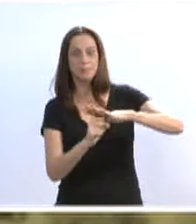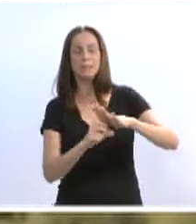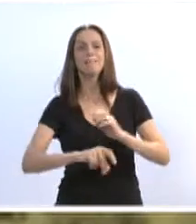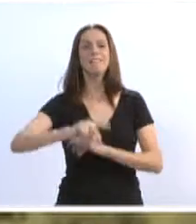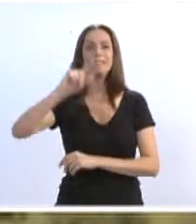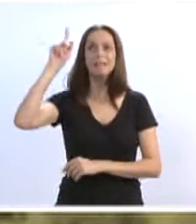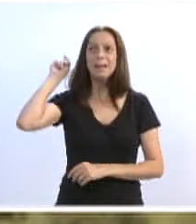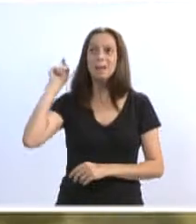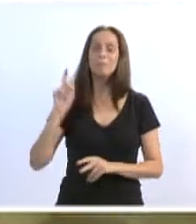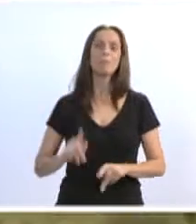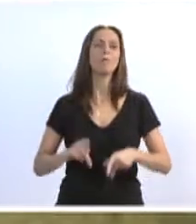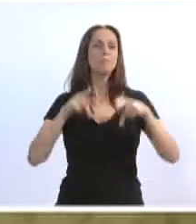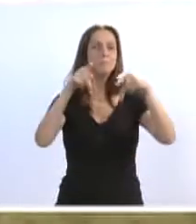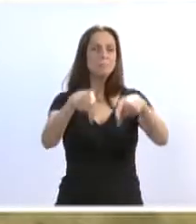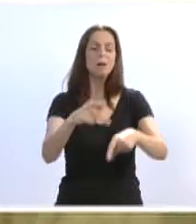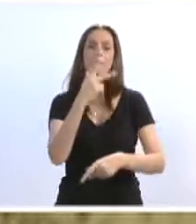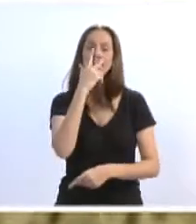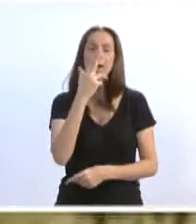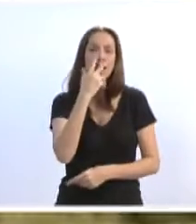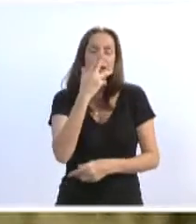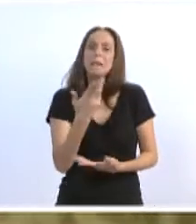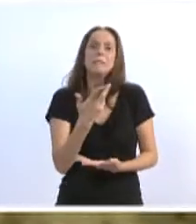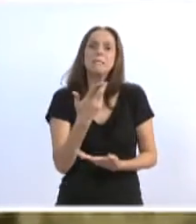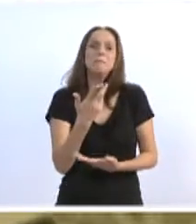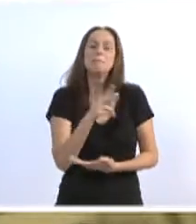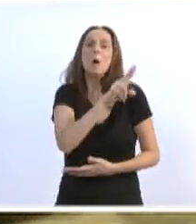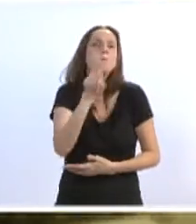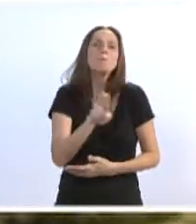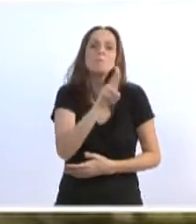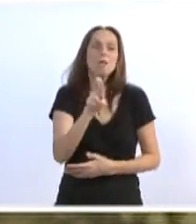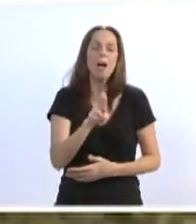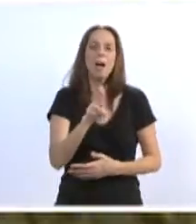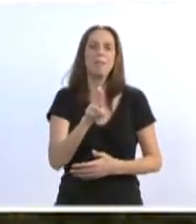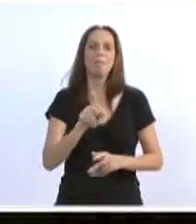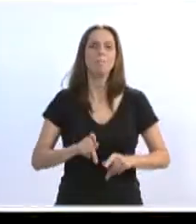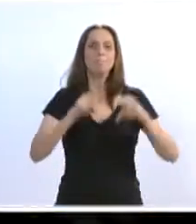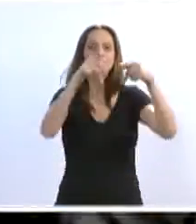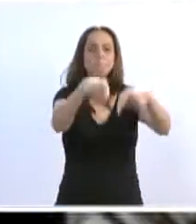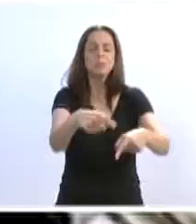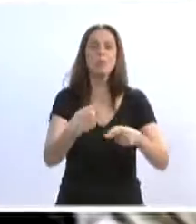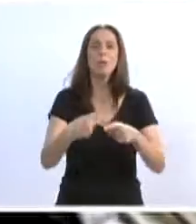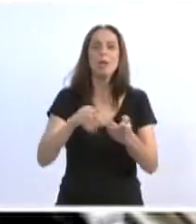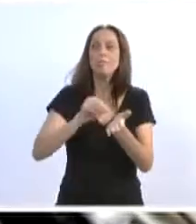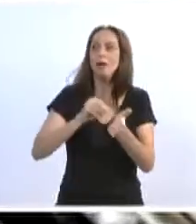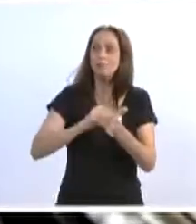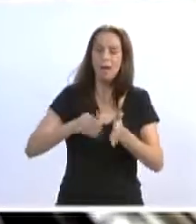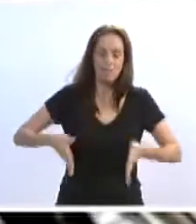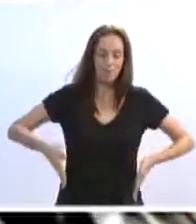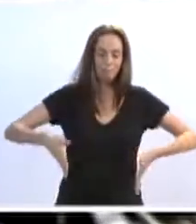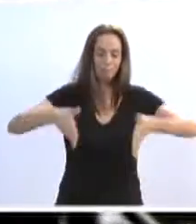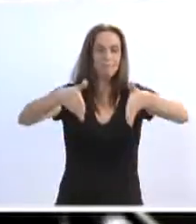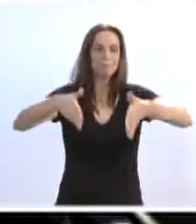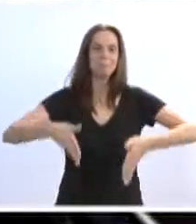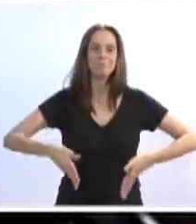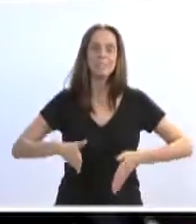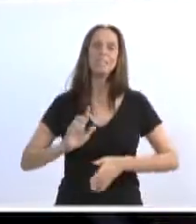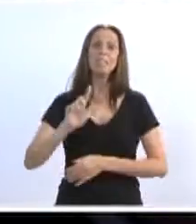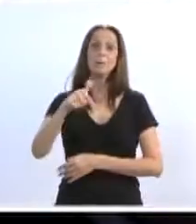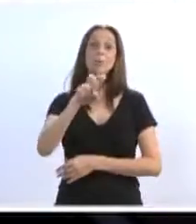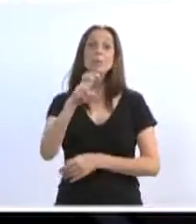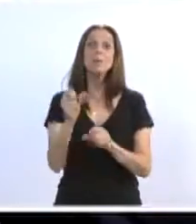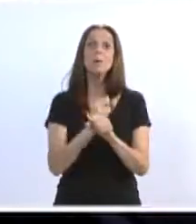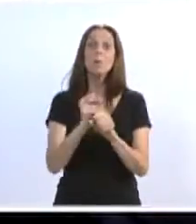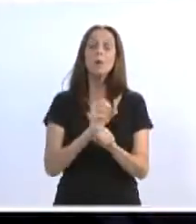serviu para nada. Veio a Revolução Getulista e ficou só a ponte, sem as cabeceiras. Só 5 anos mais tarde é que concluíram